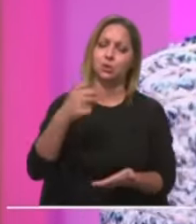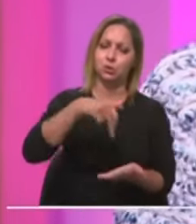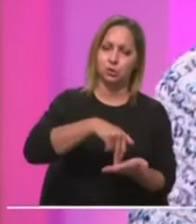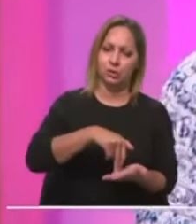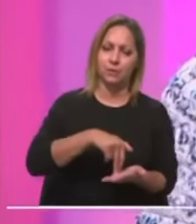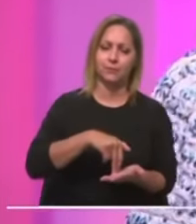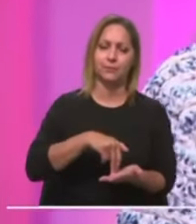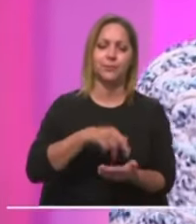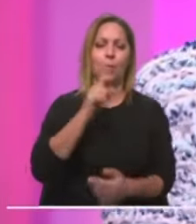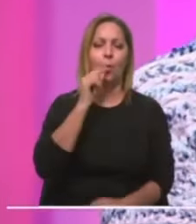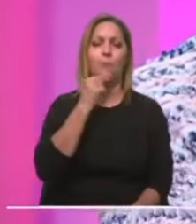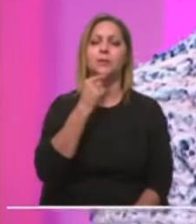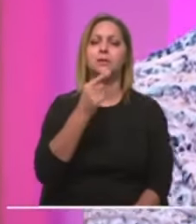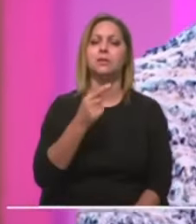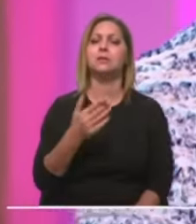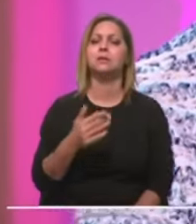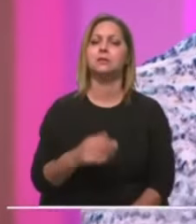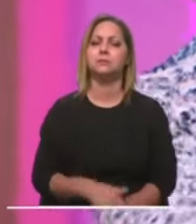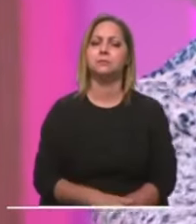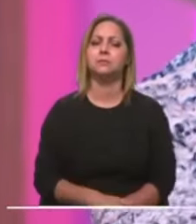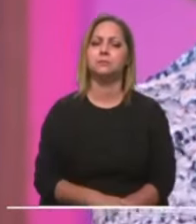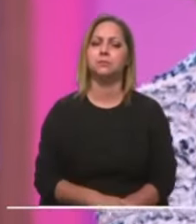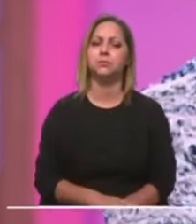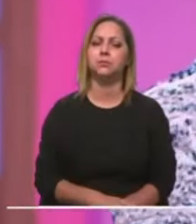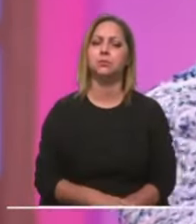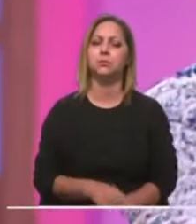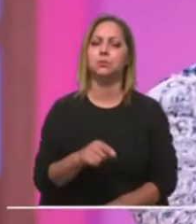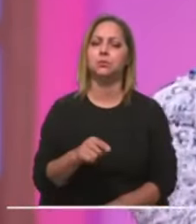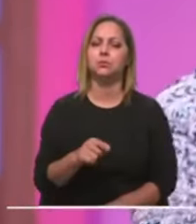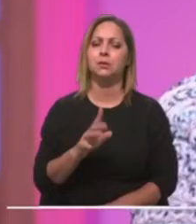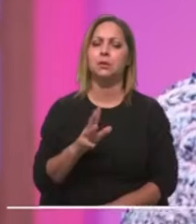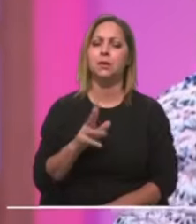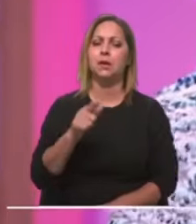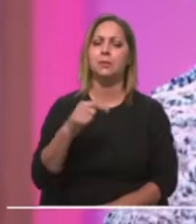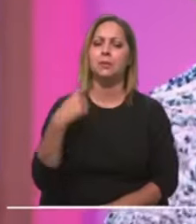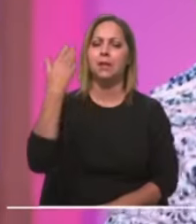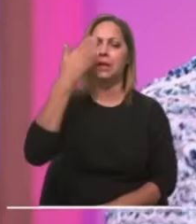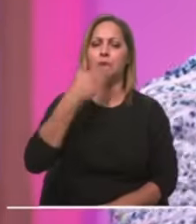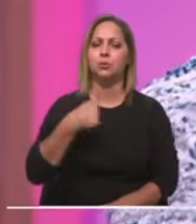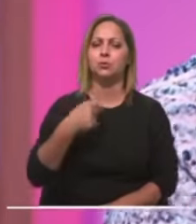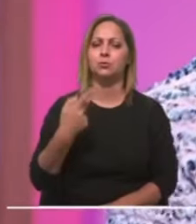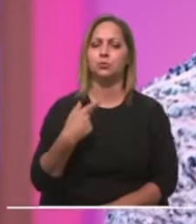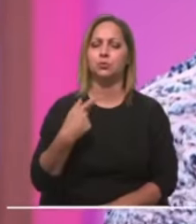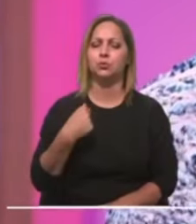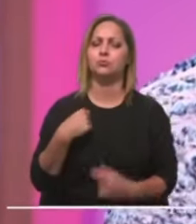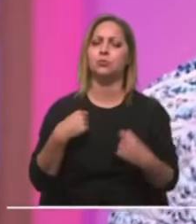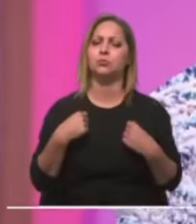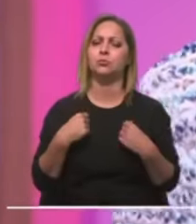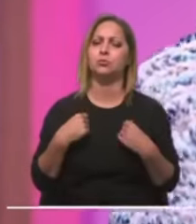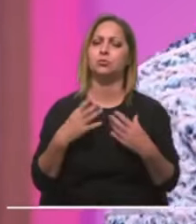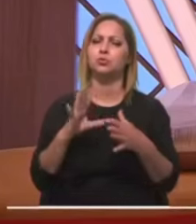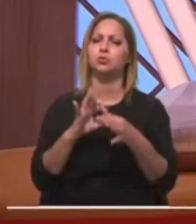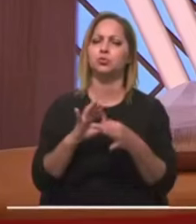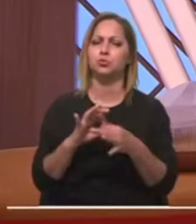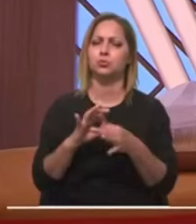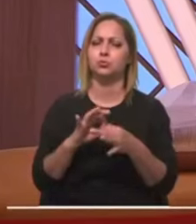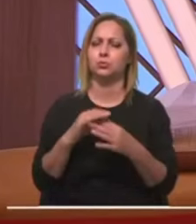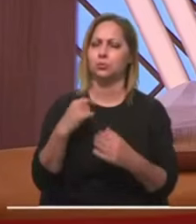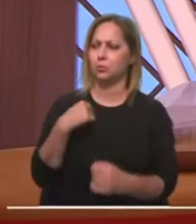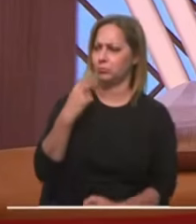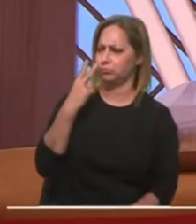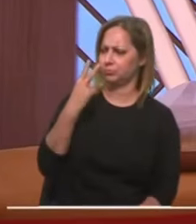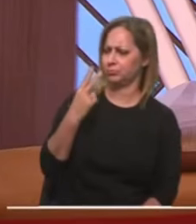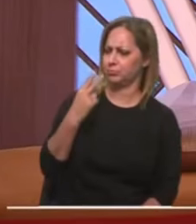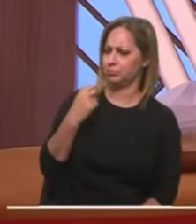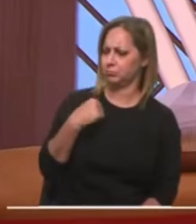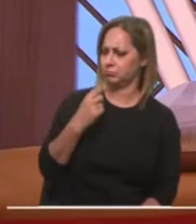chegou S pé de mim e disse-me então hoje à à manhã à noite vamos sair juntos e tal eu fiquei assim olhar para ele